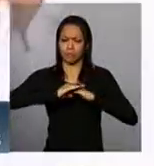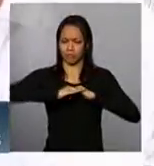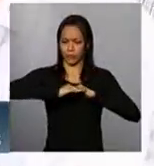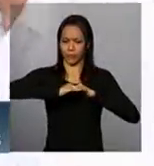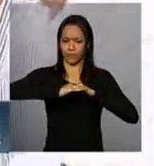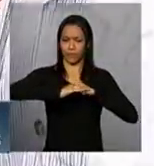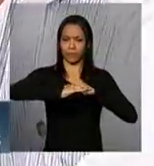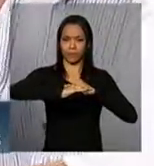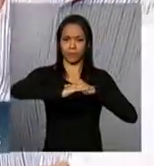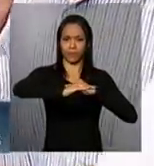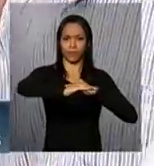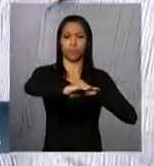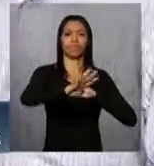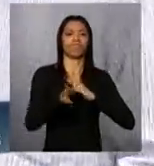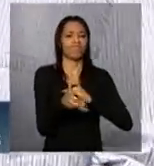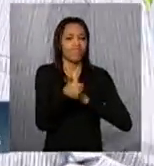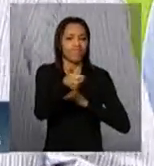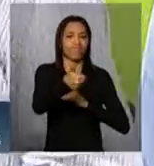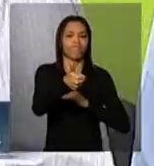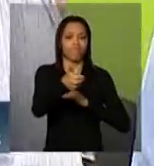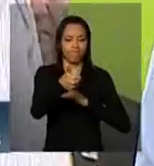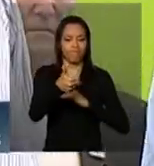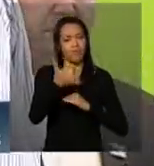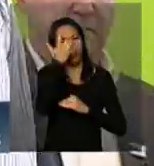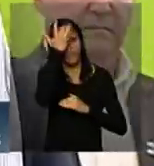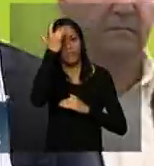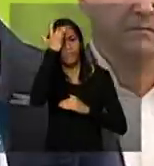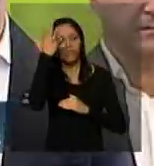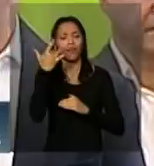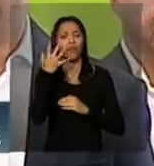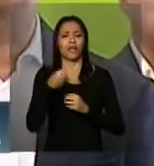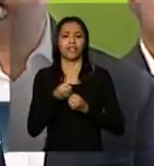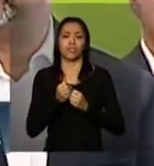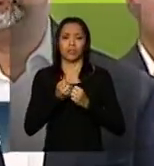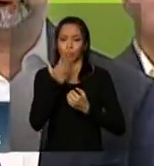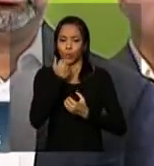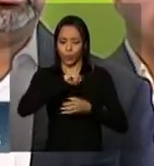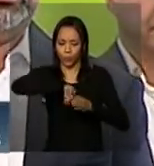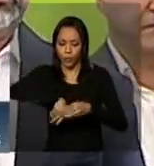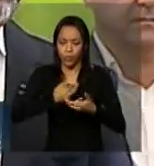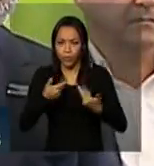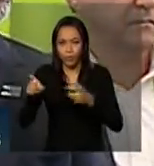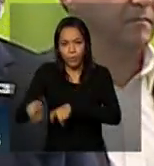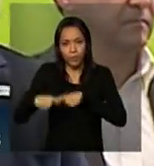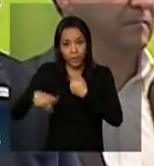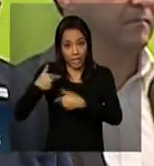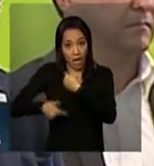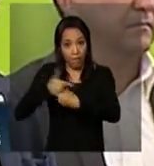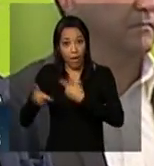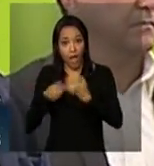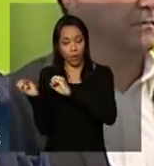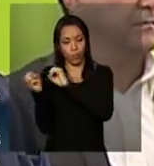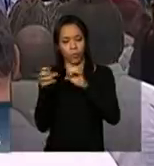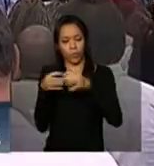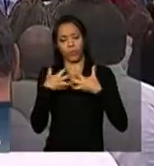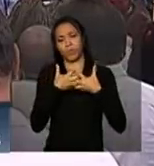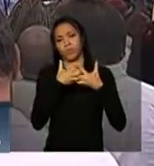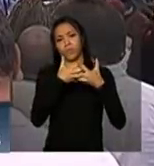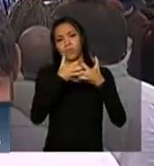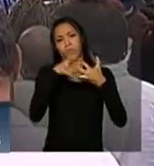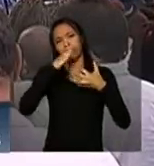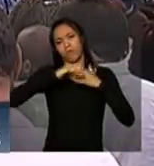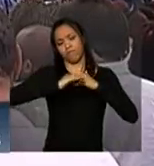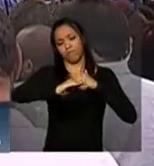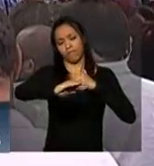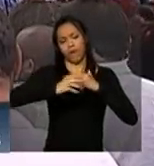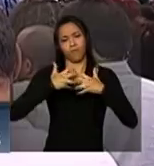dessas estradas para facilitar o escoamento da produção dos Agricultores familiares facilitar o